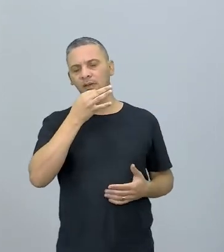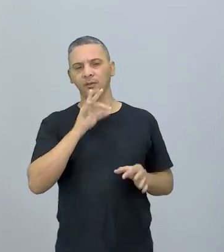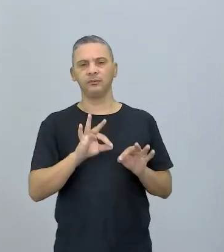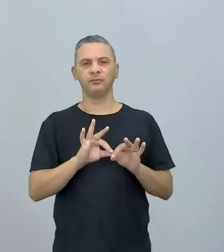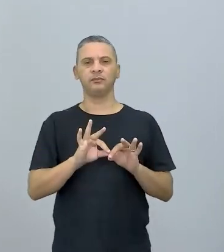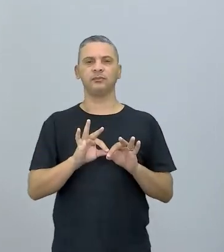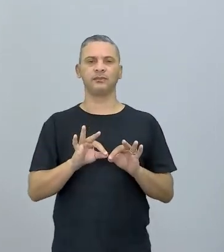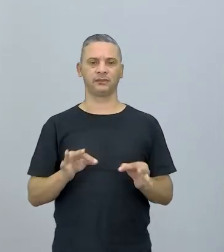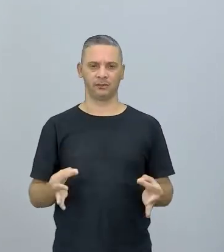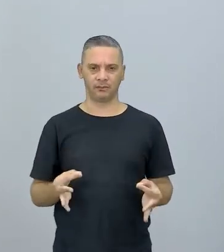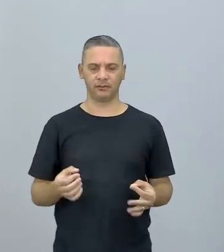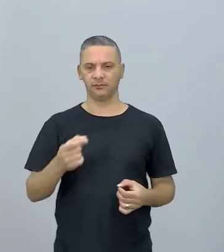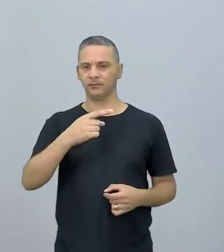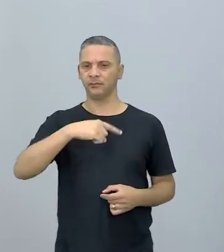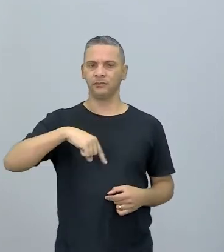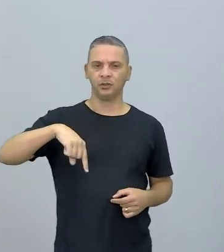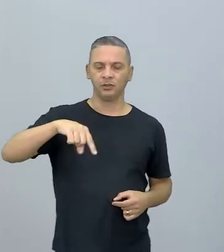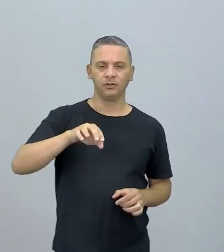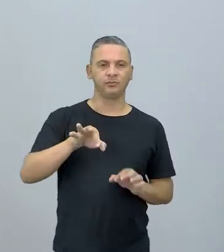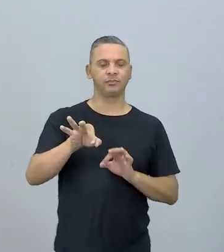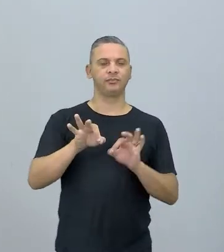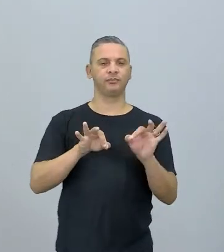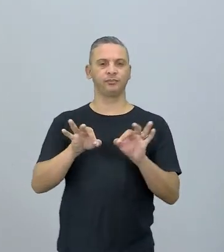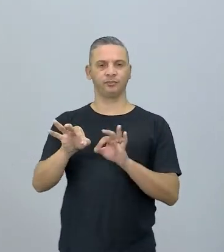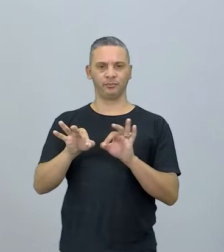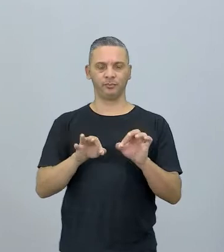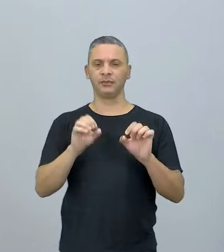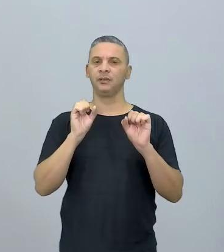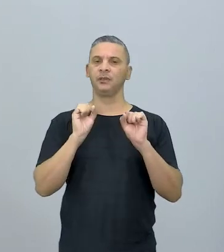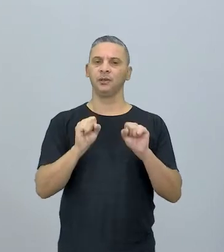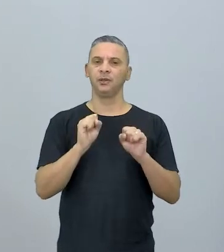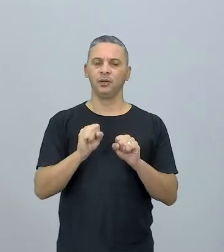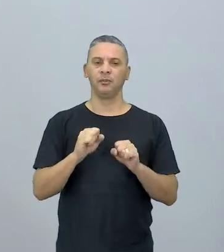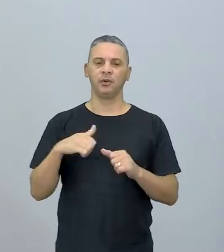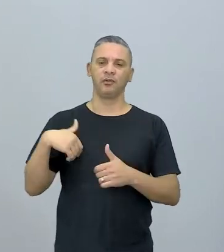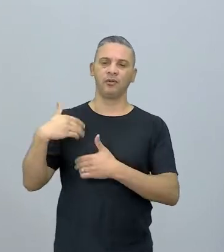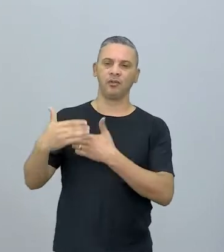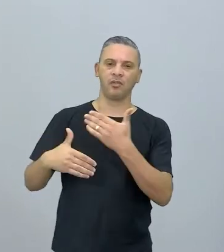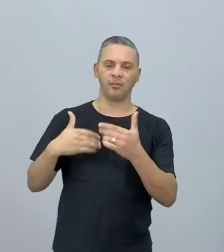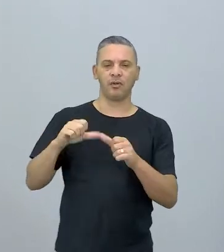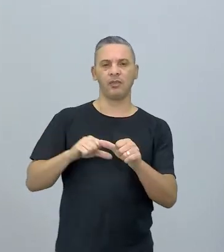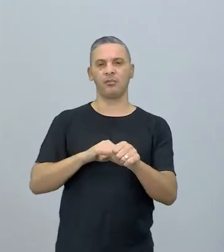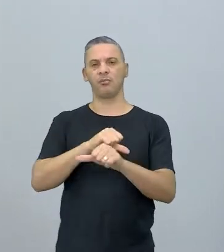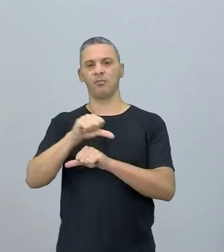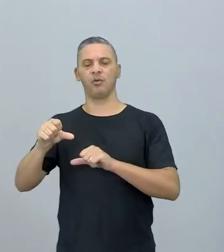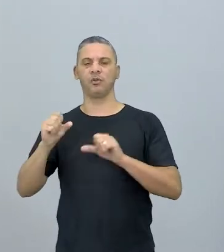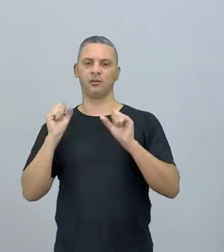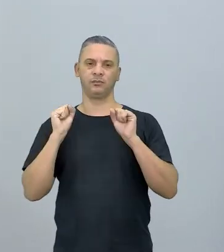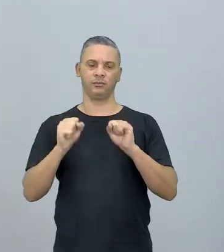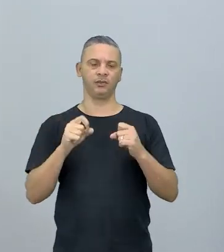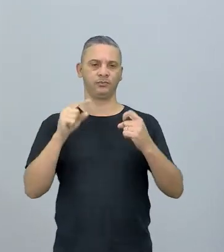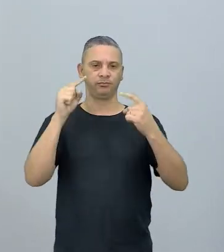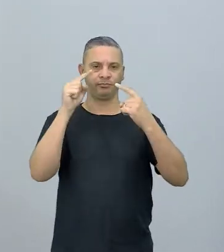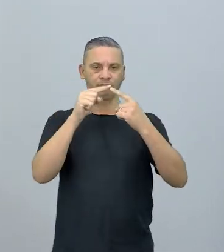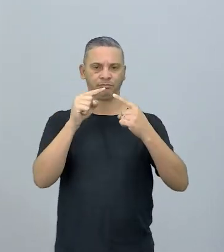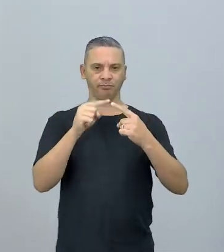tese que nós temos provisoriamente, mas que pode ser descartada tão logo os